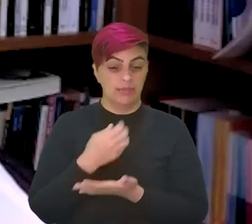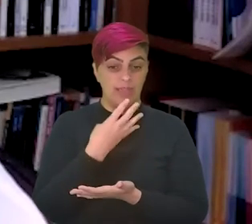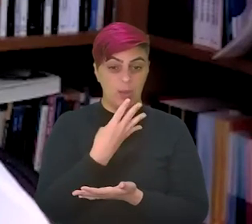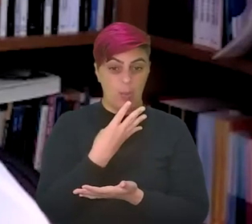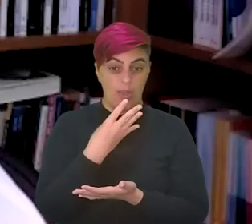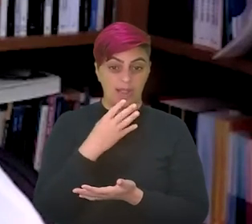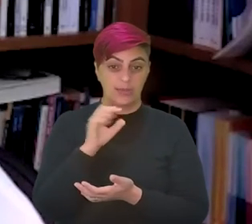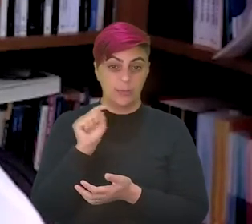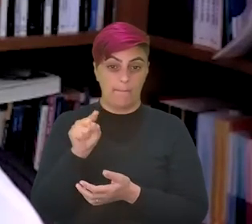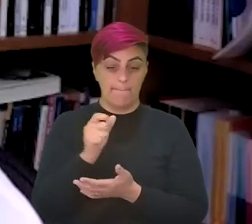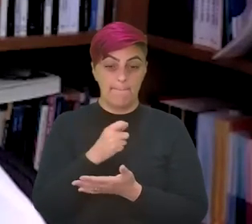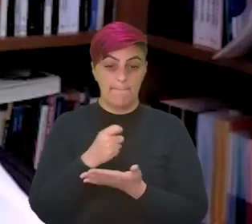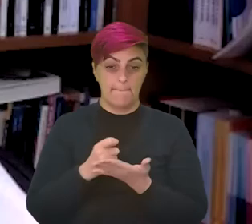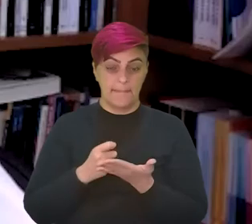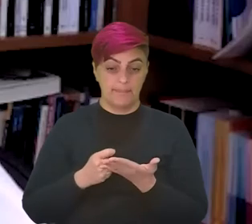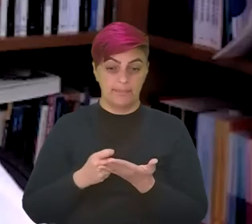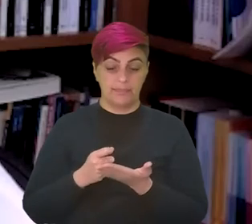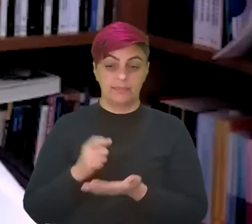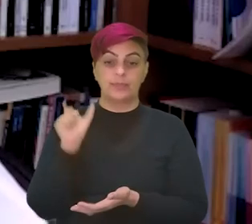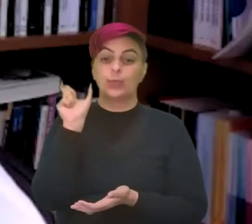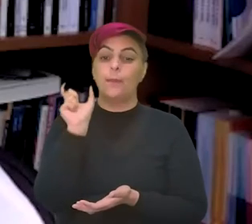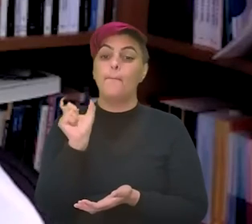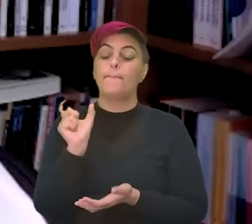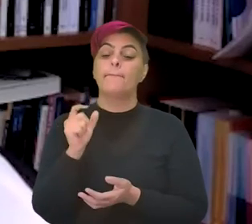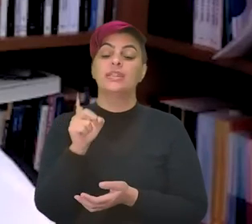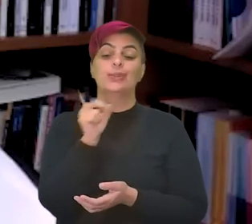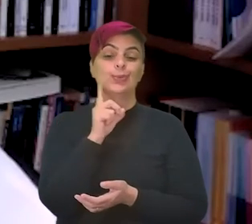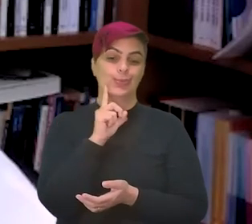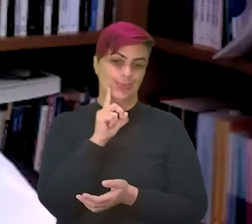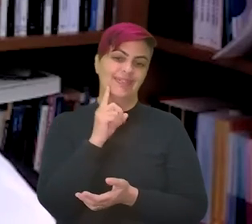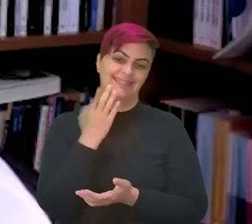4 mil palavras por dia para poder dar conta